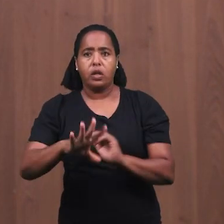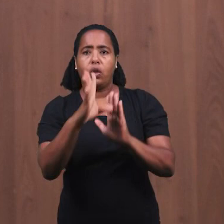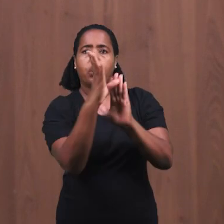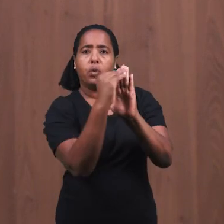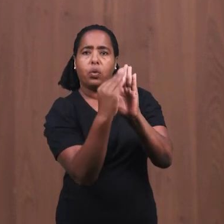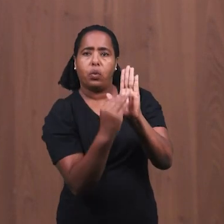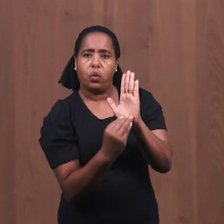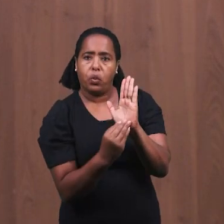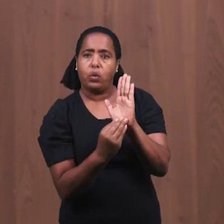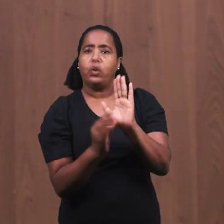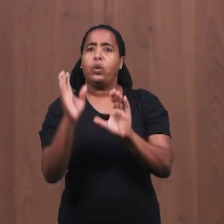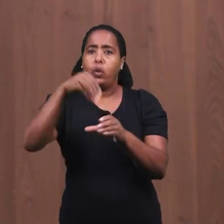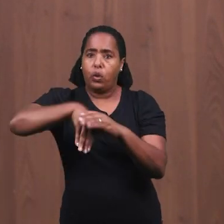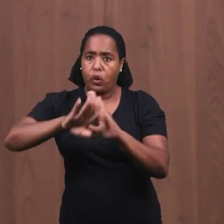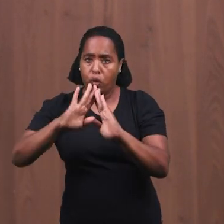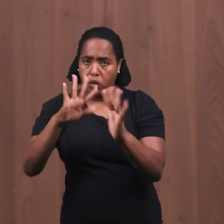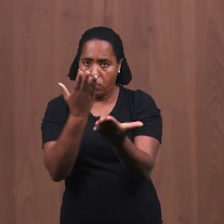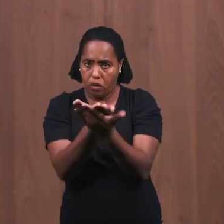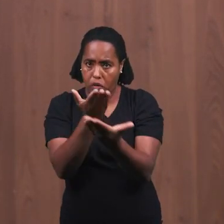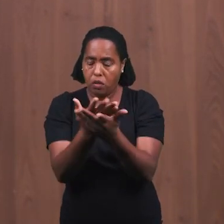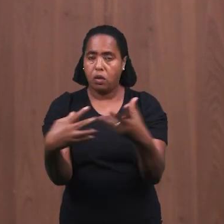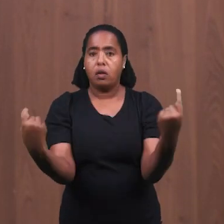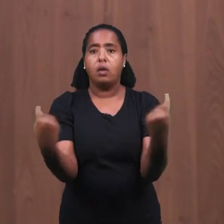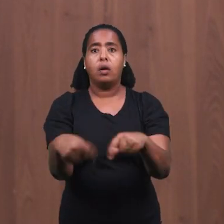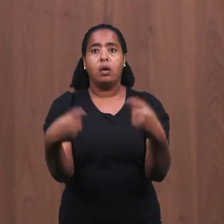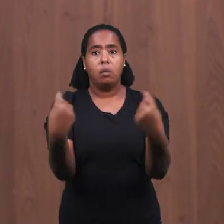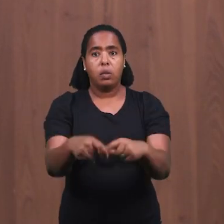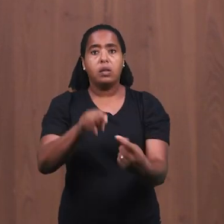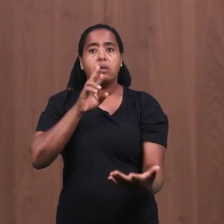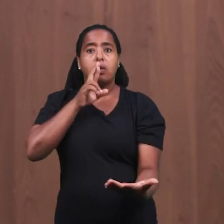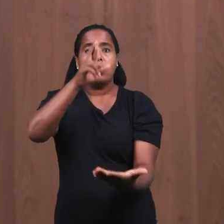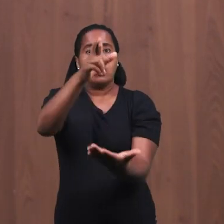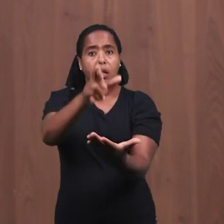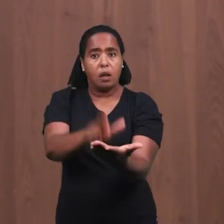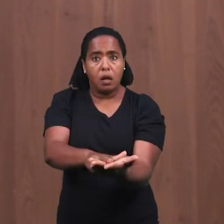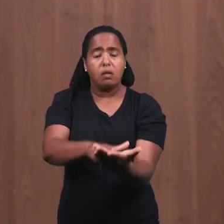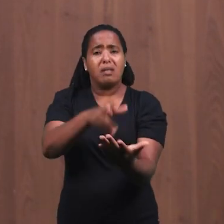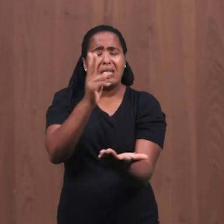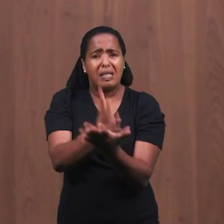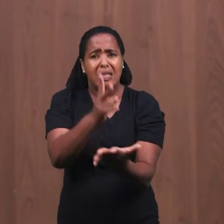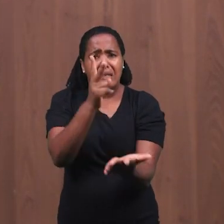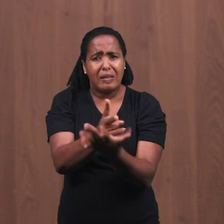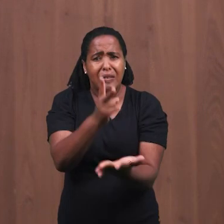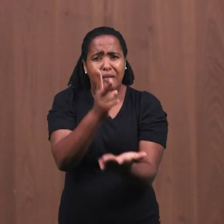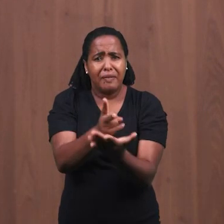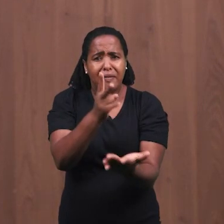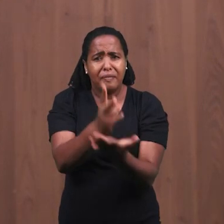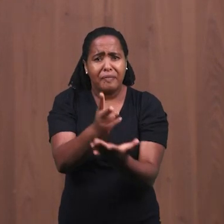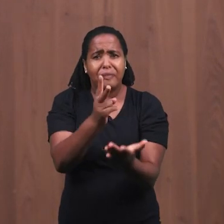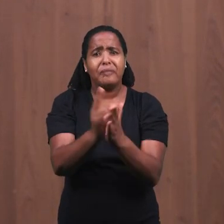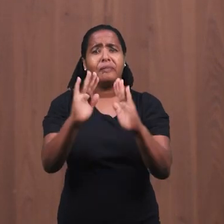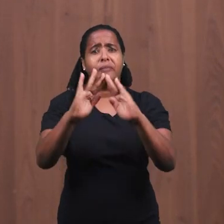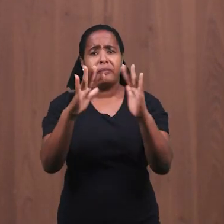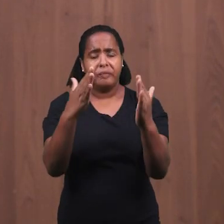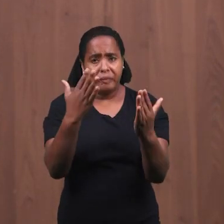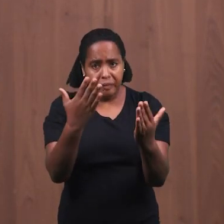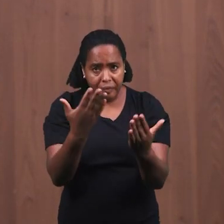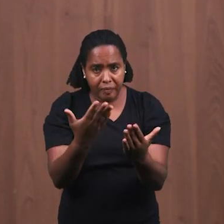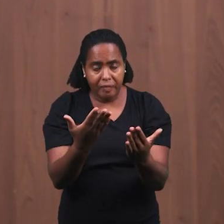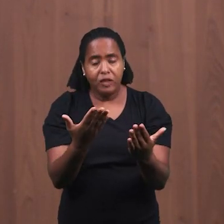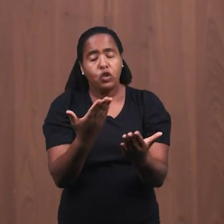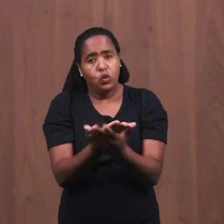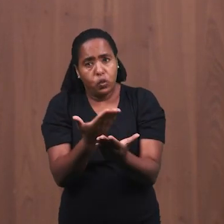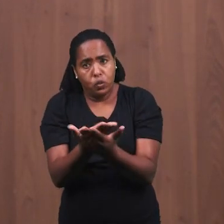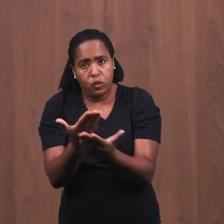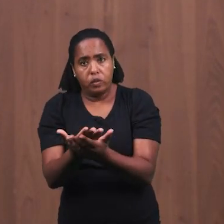conteúdos estudados na escola devem ser revisitados diariamente em casa. E, de igual modo,